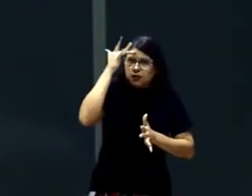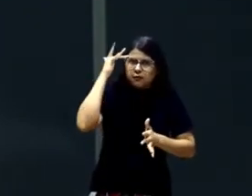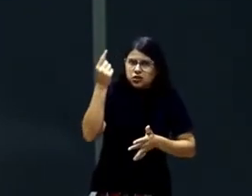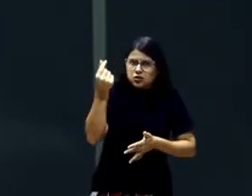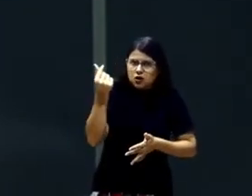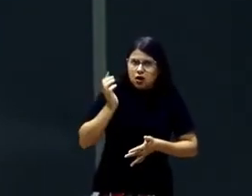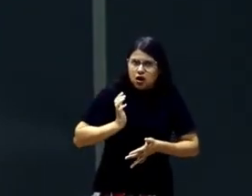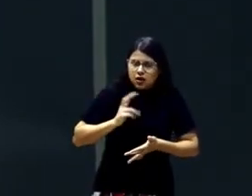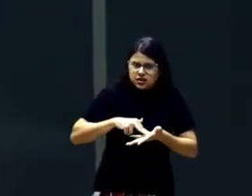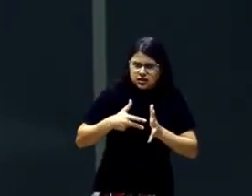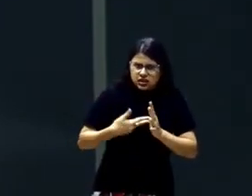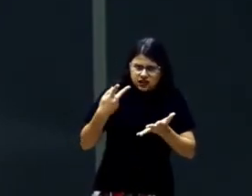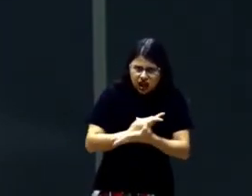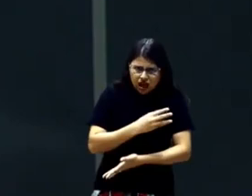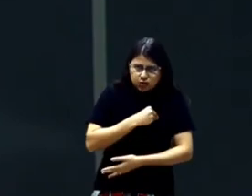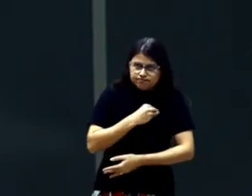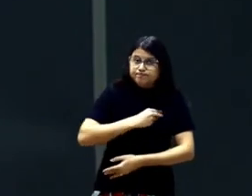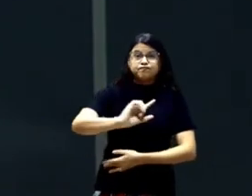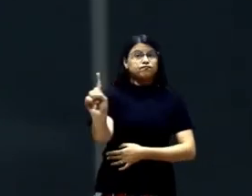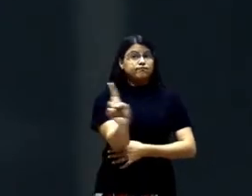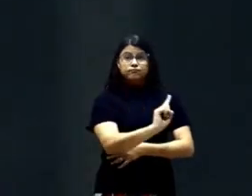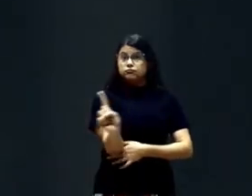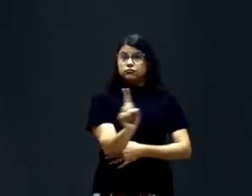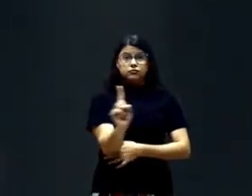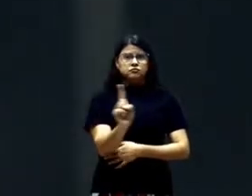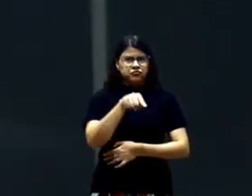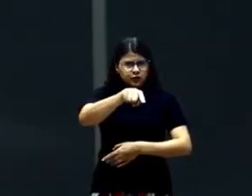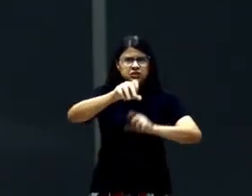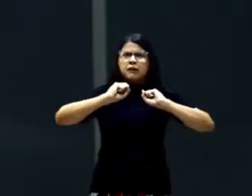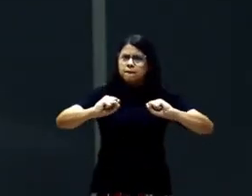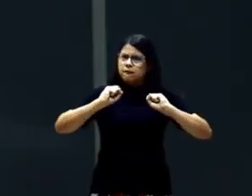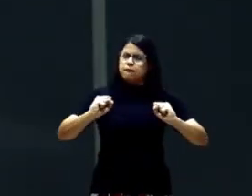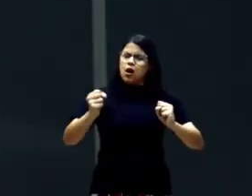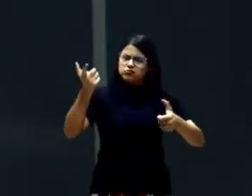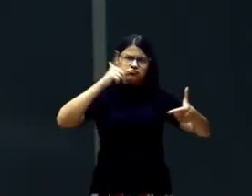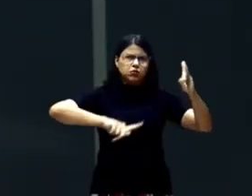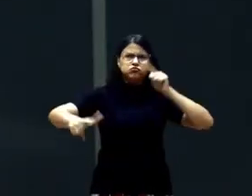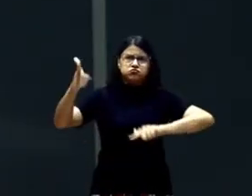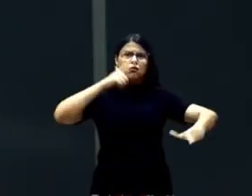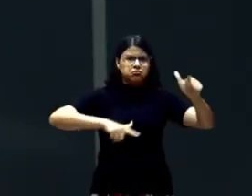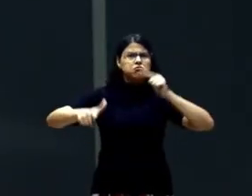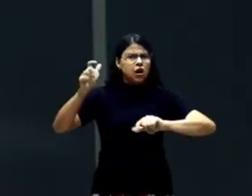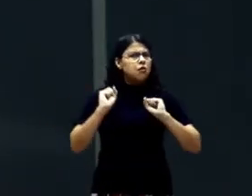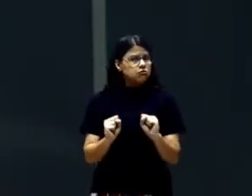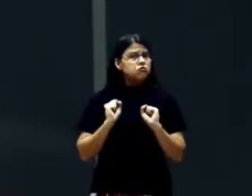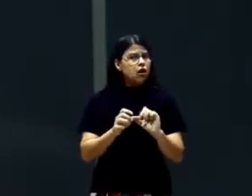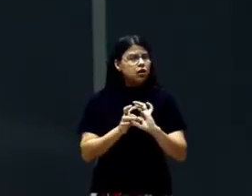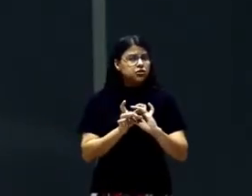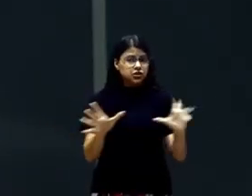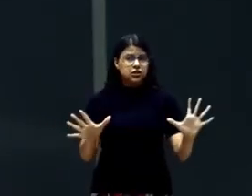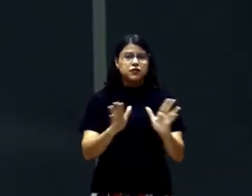muito. A Bíblia nos fala em Isaías